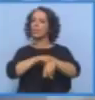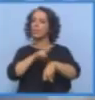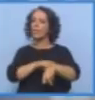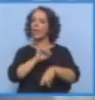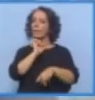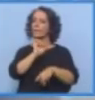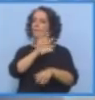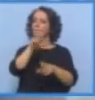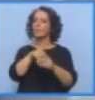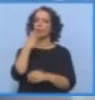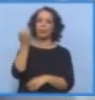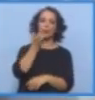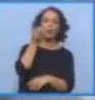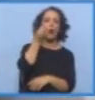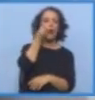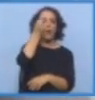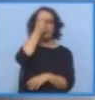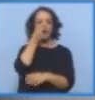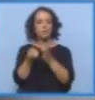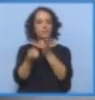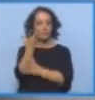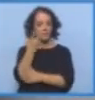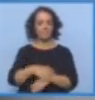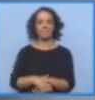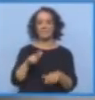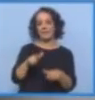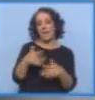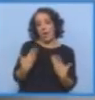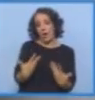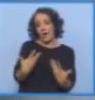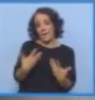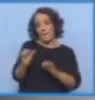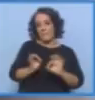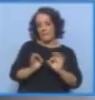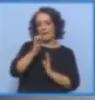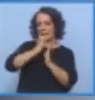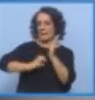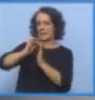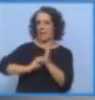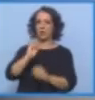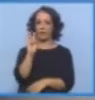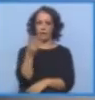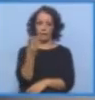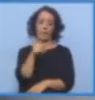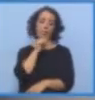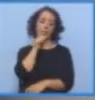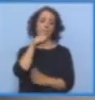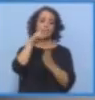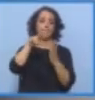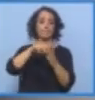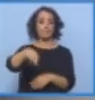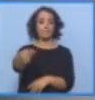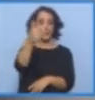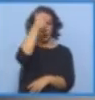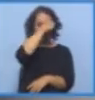históricos das suas origens. Vamos fazer esse exercício a partir de 3 textos, os que são lidos nas missas deste